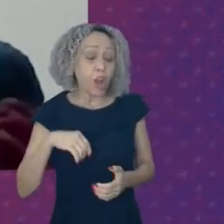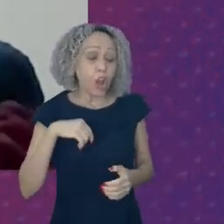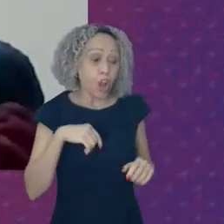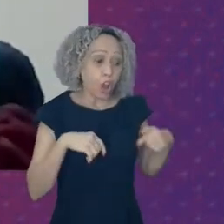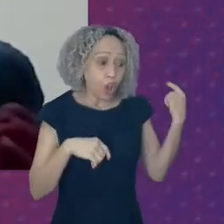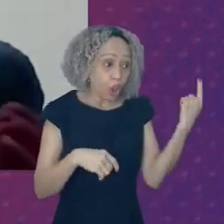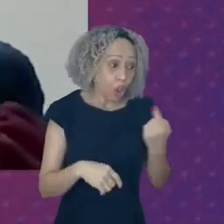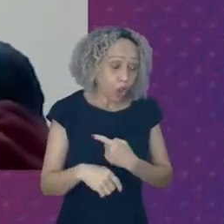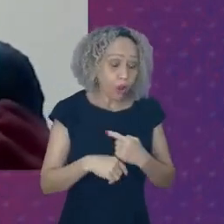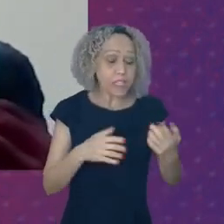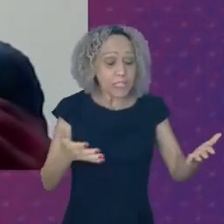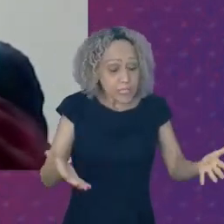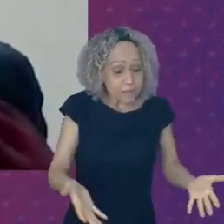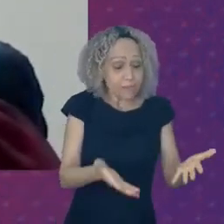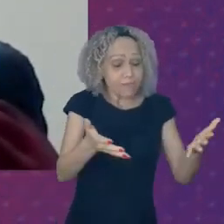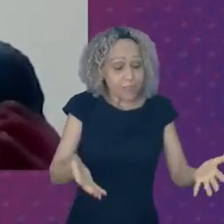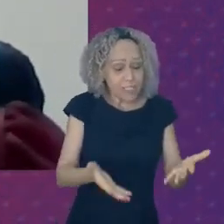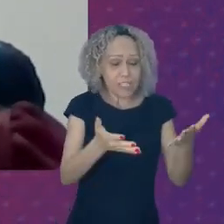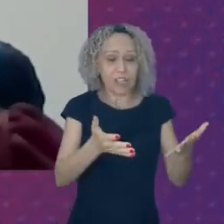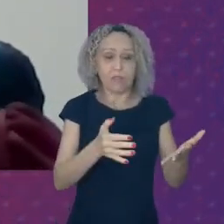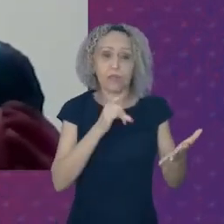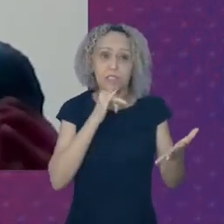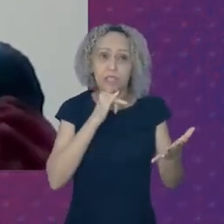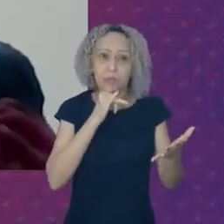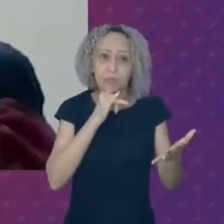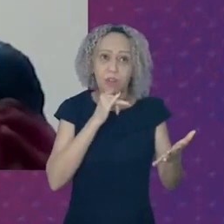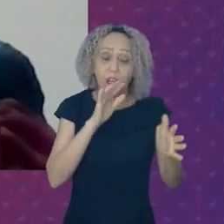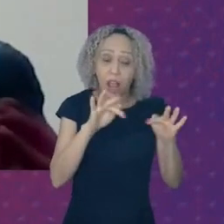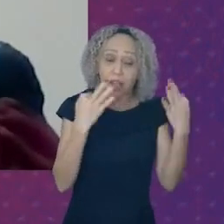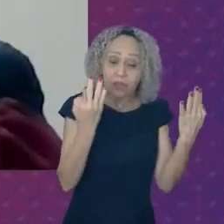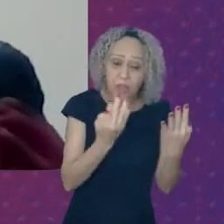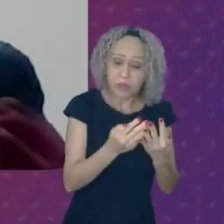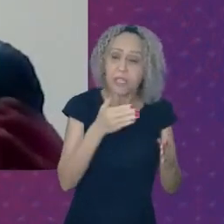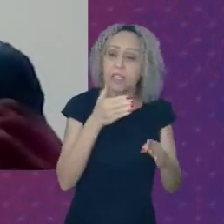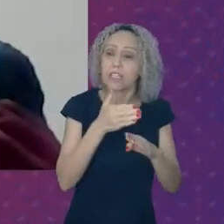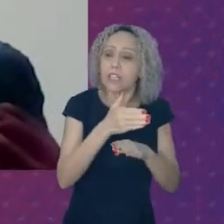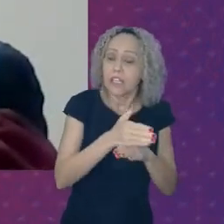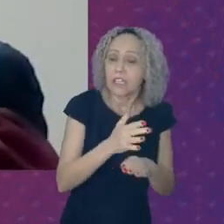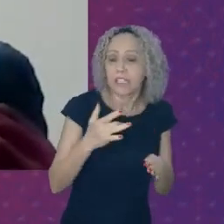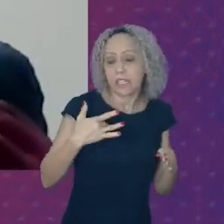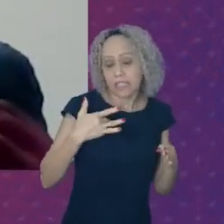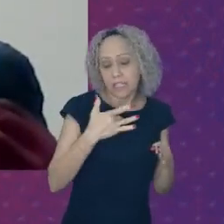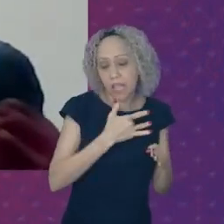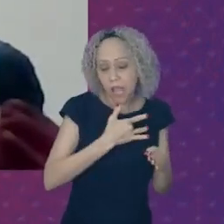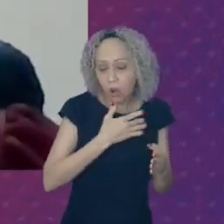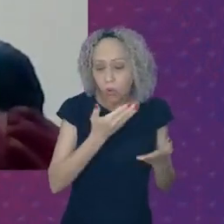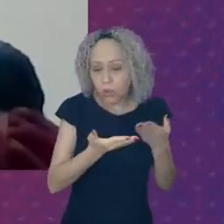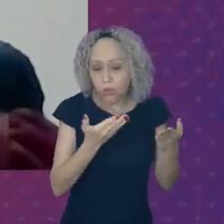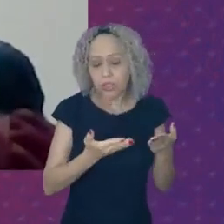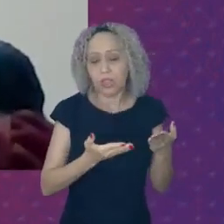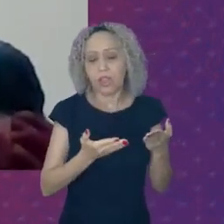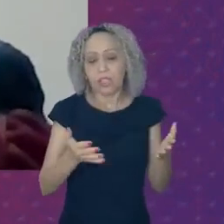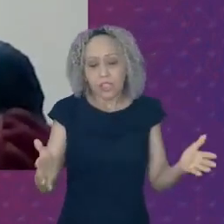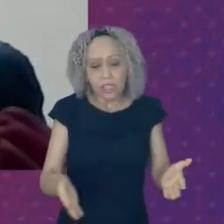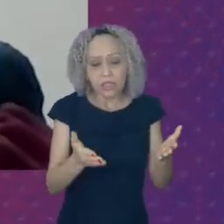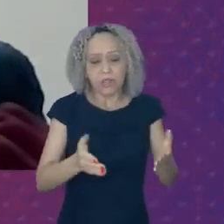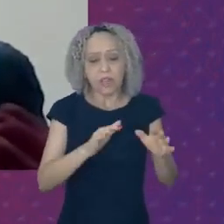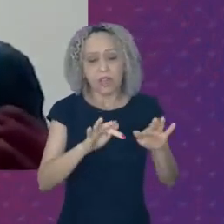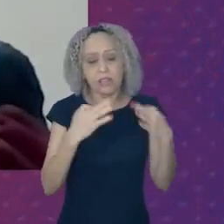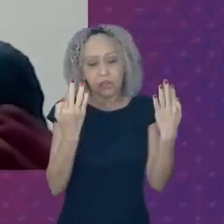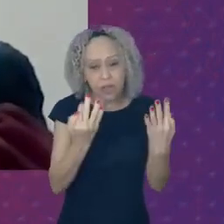as condicionalidades da saúde e educação, incentivava as famílias a buscar os